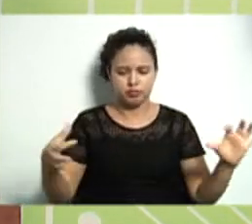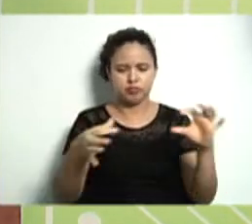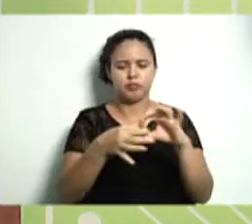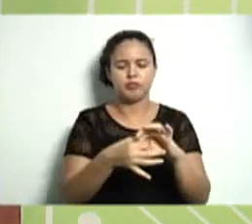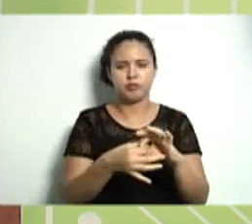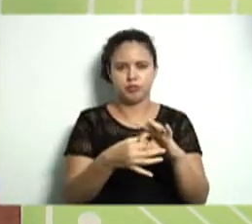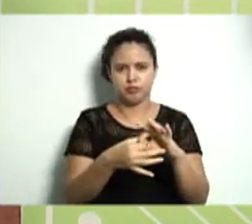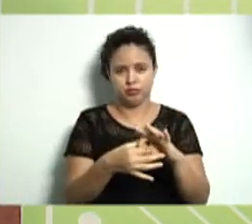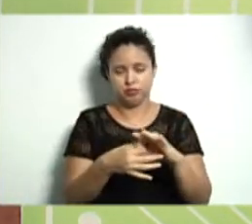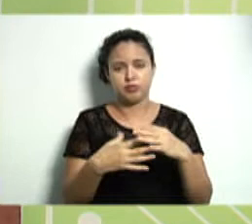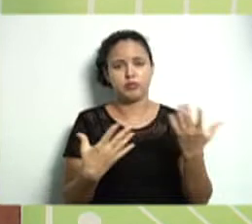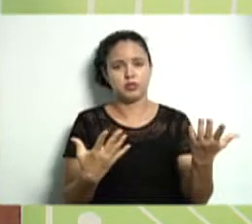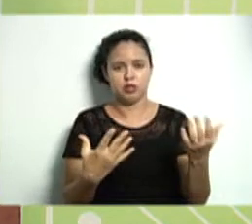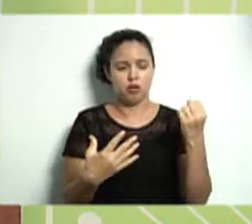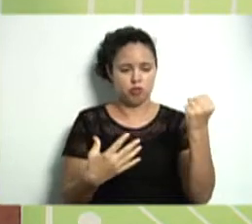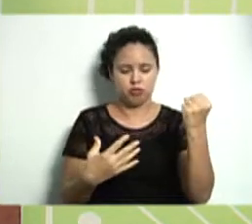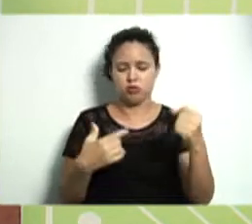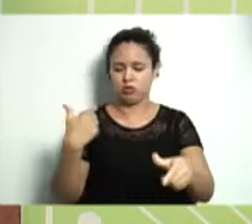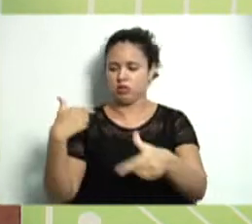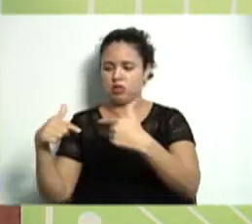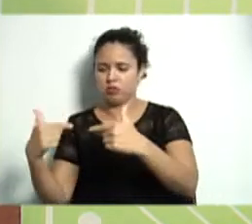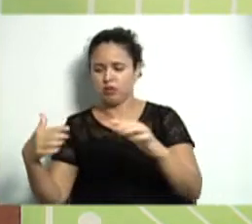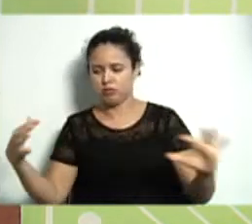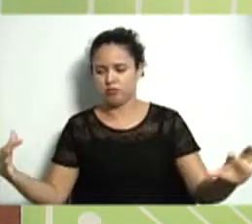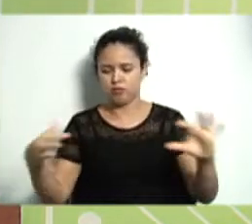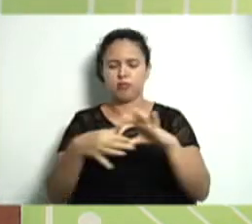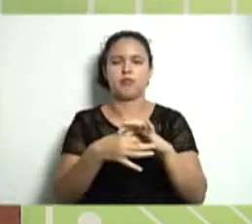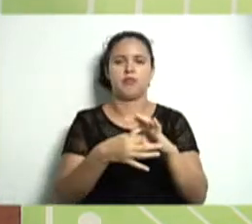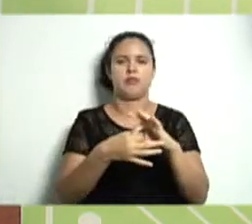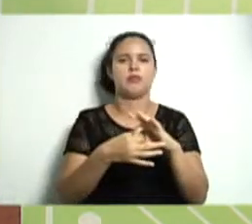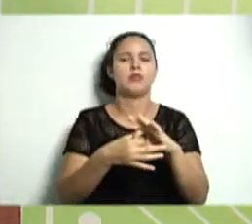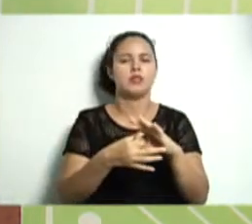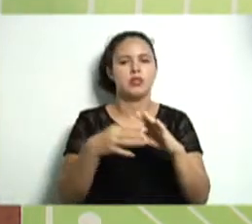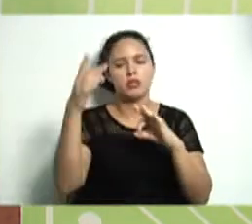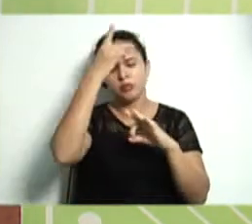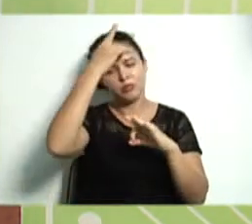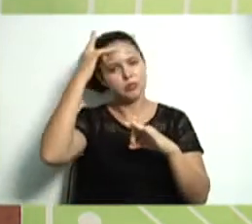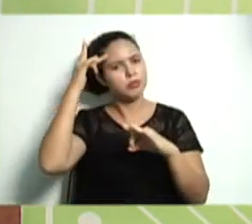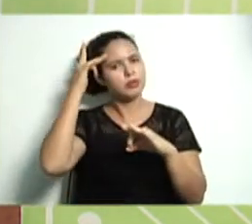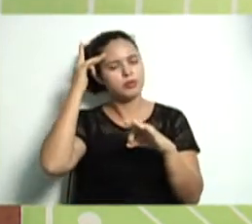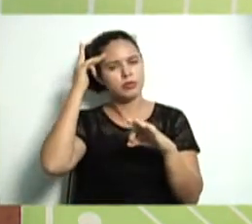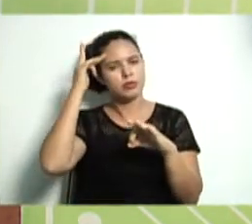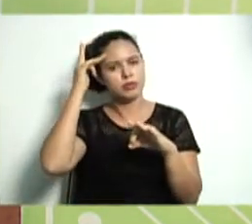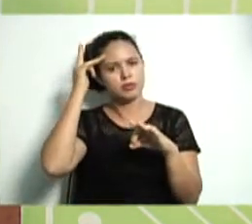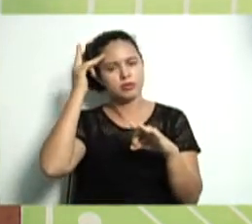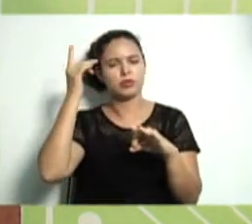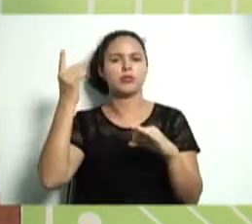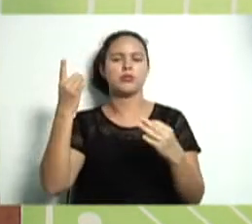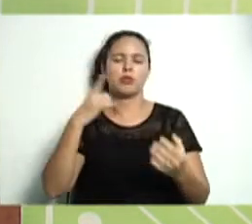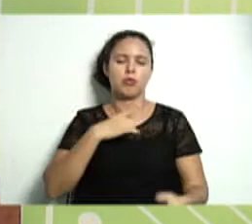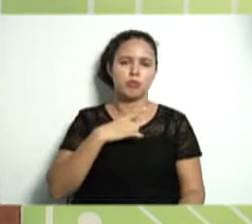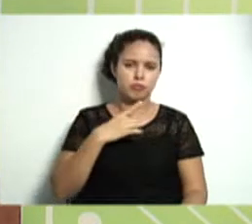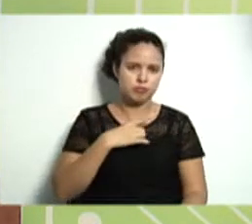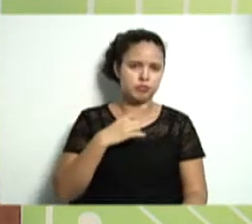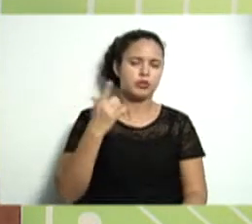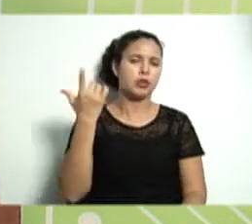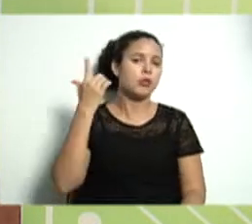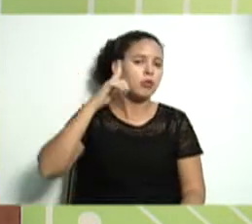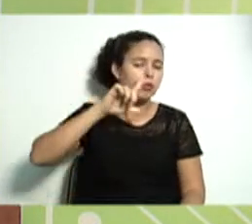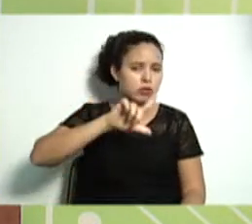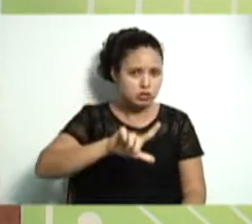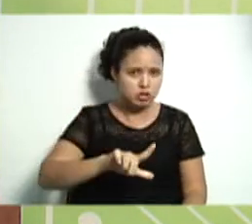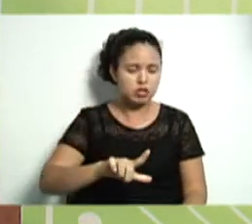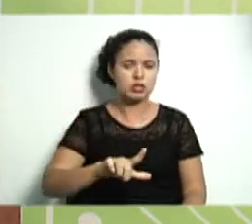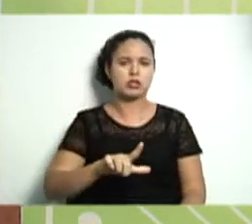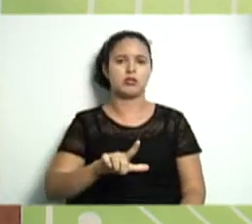meios a força de trabalho e os meios de produção, o homem vai, em certa medida, ele não é totalmente livre,